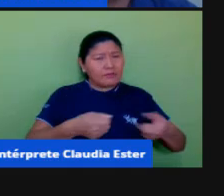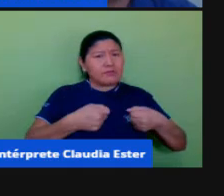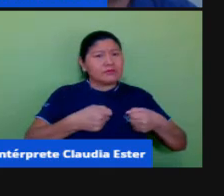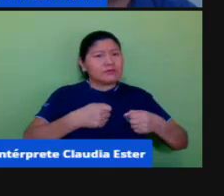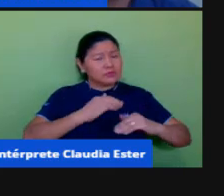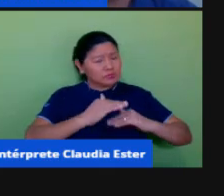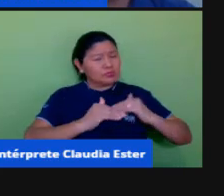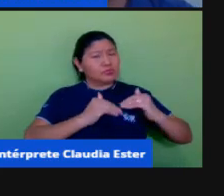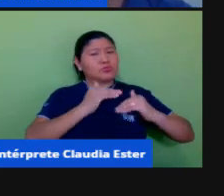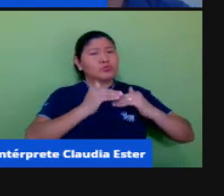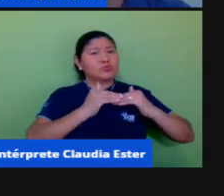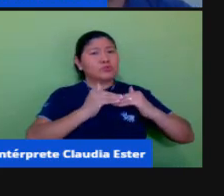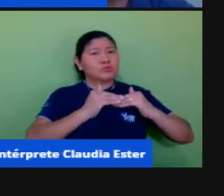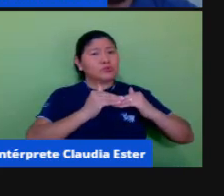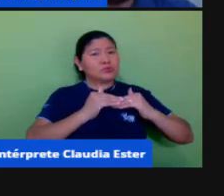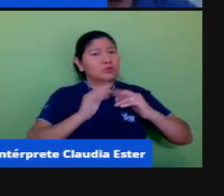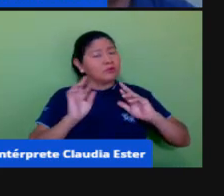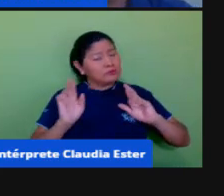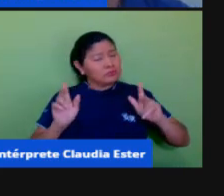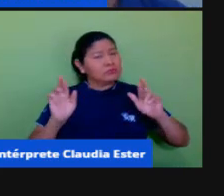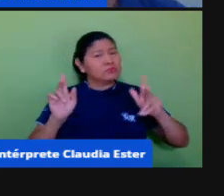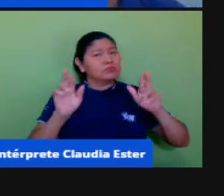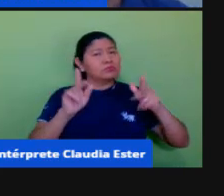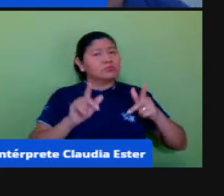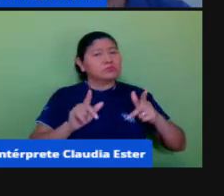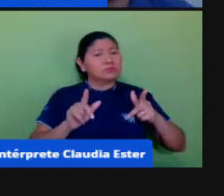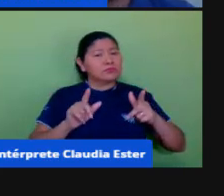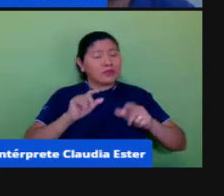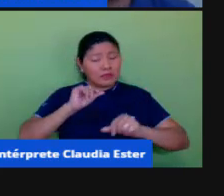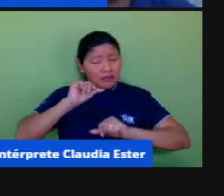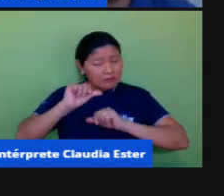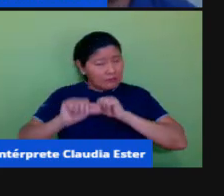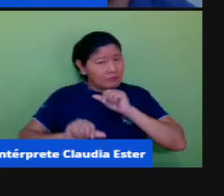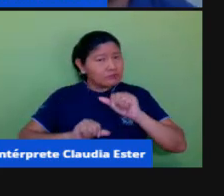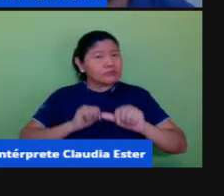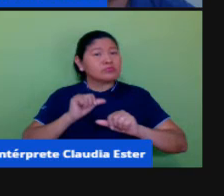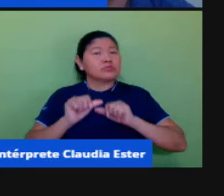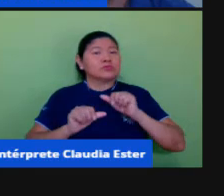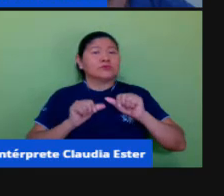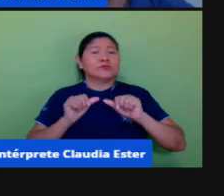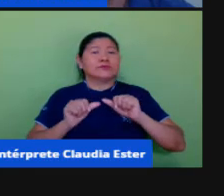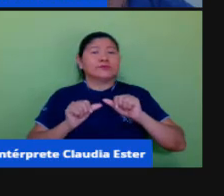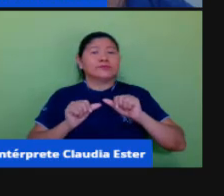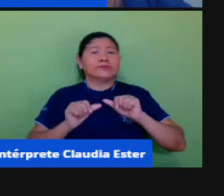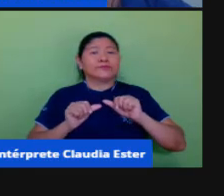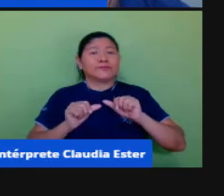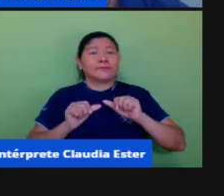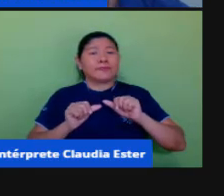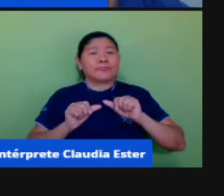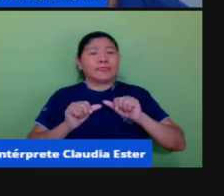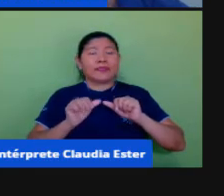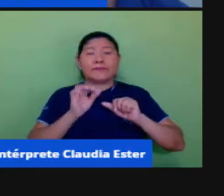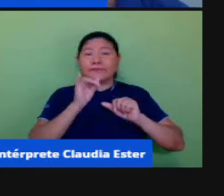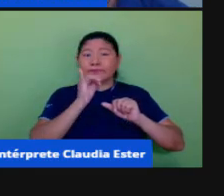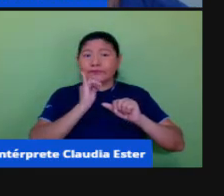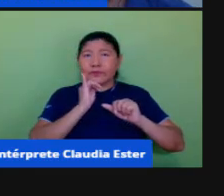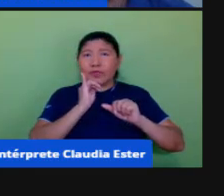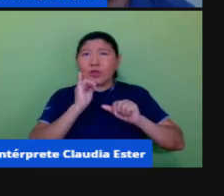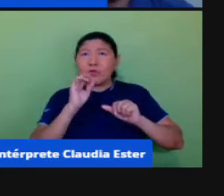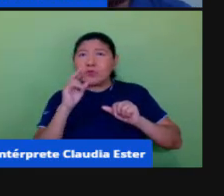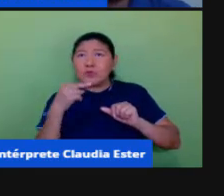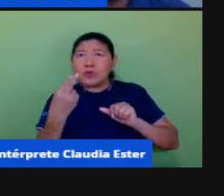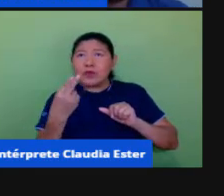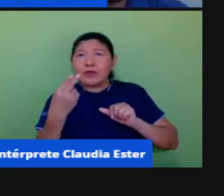vão ver que isso aí vem sendo problematizado, vem sendo tensionado. Hoje nós lidamos com resolução de